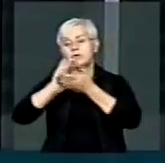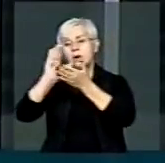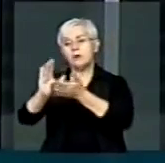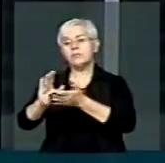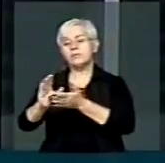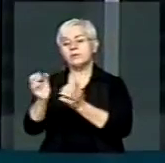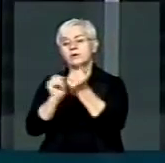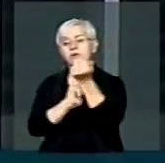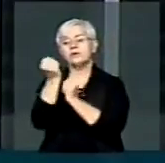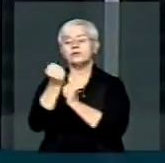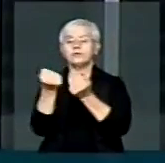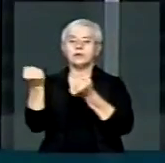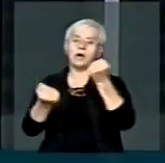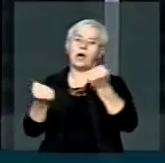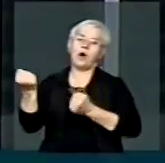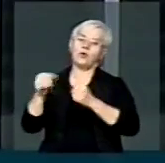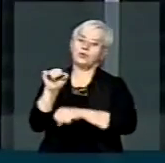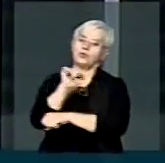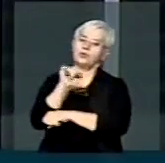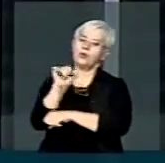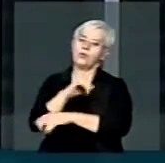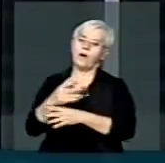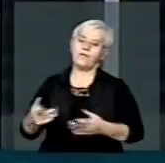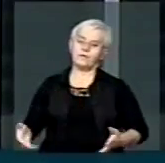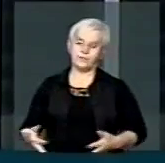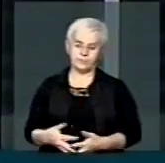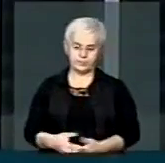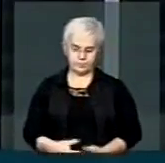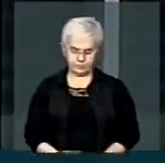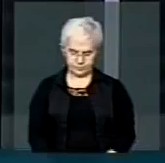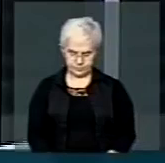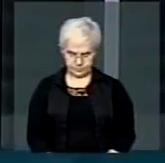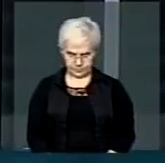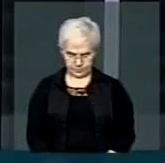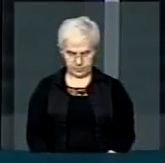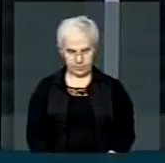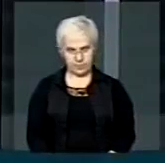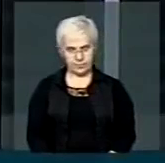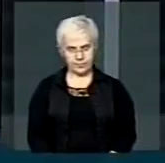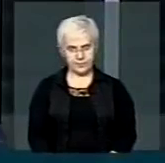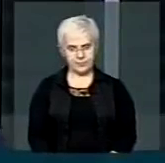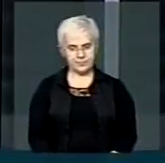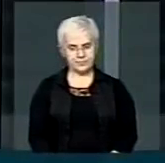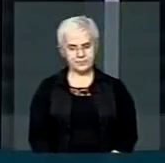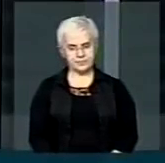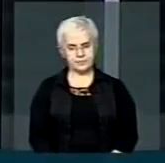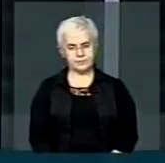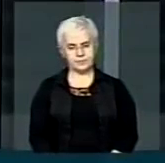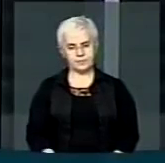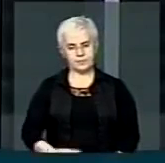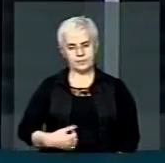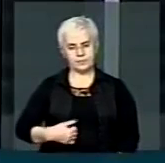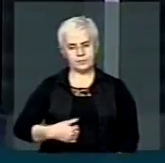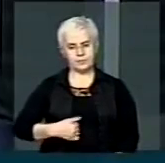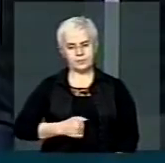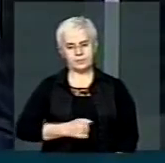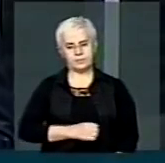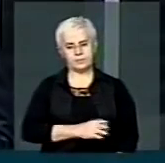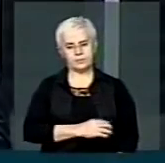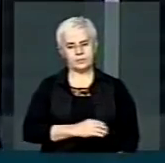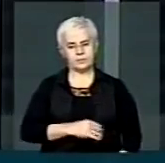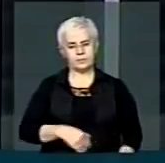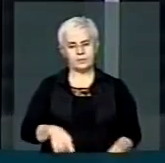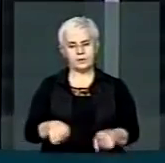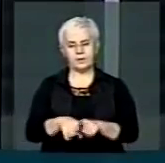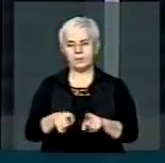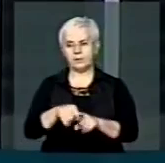sido concedidos para a indústria automobilística do nosso país. Quero,